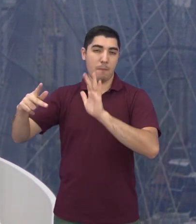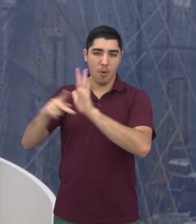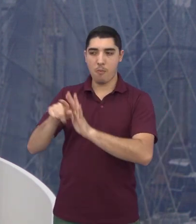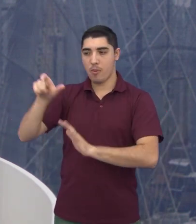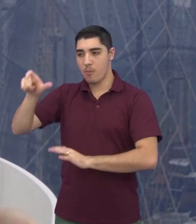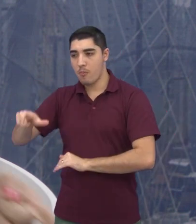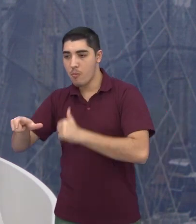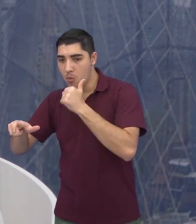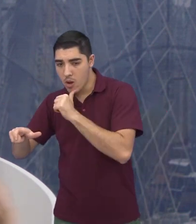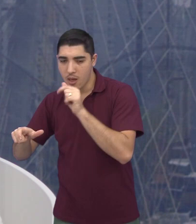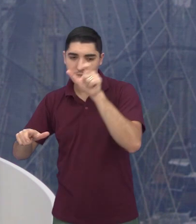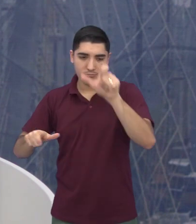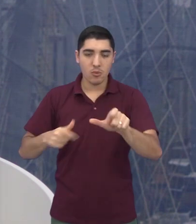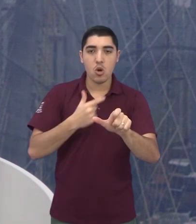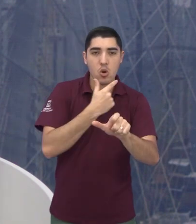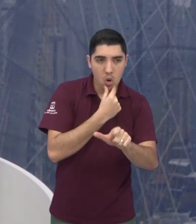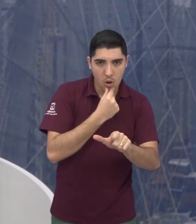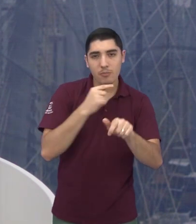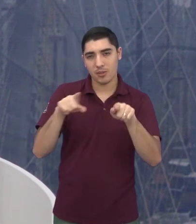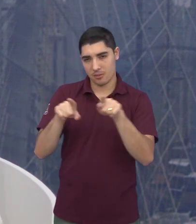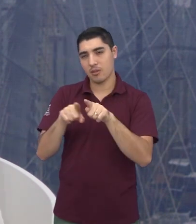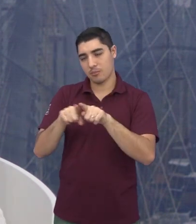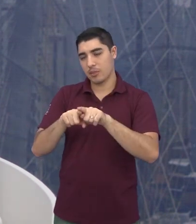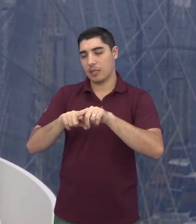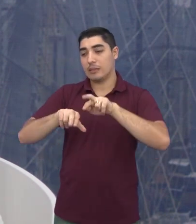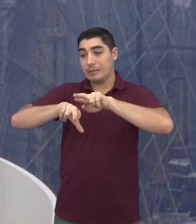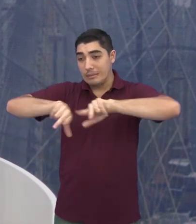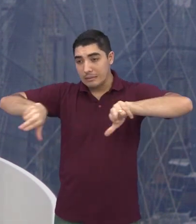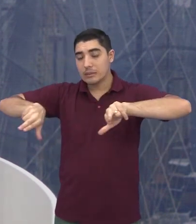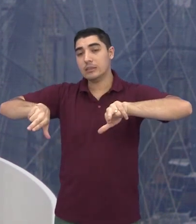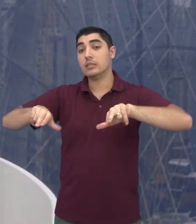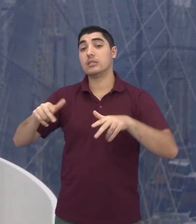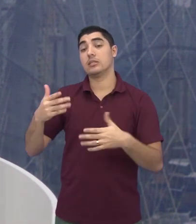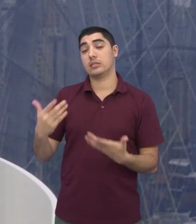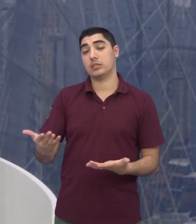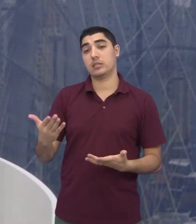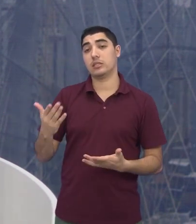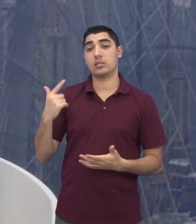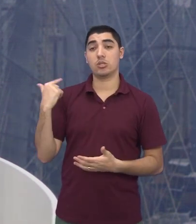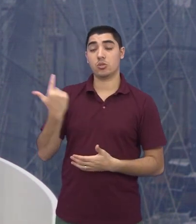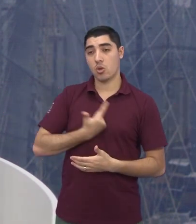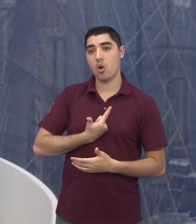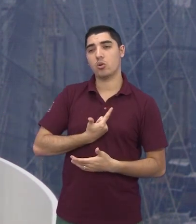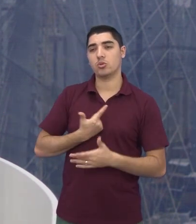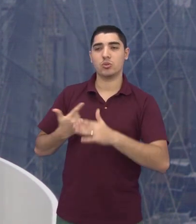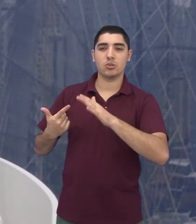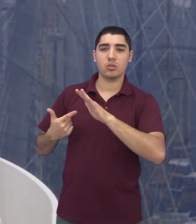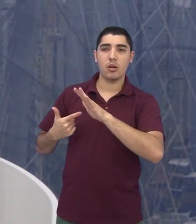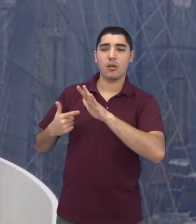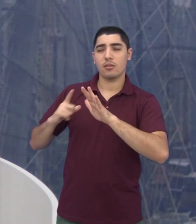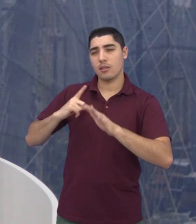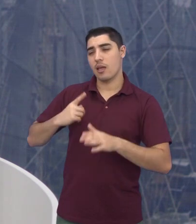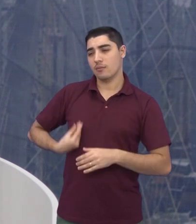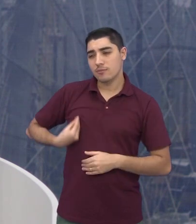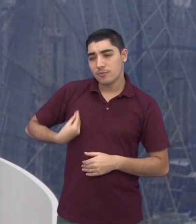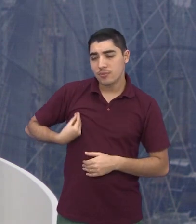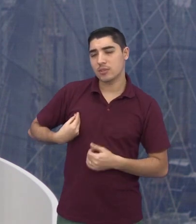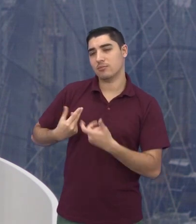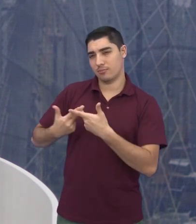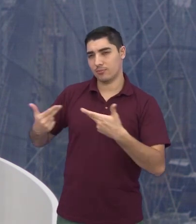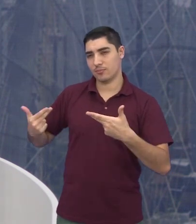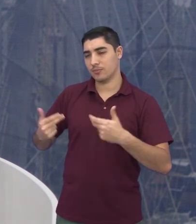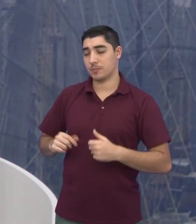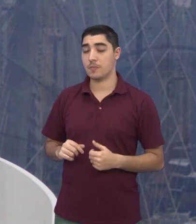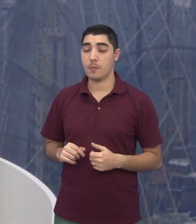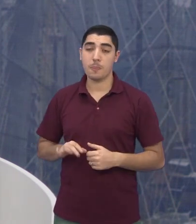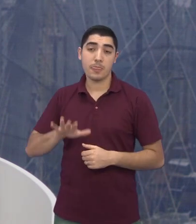em relação à relação dos gêneros, né? As funções que a gente ocupa na vida como um todo. A